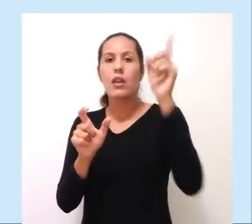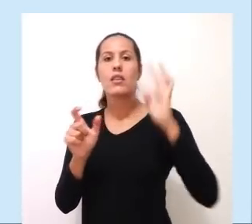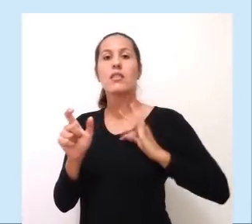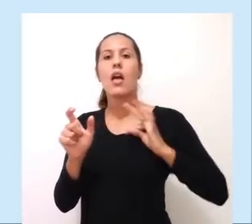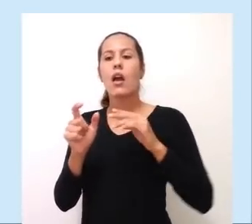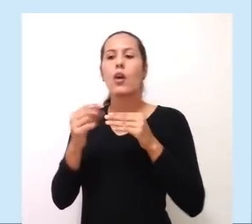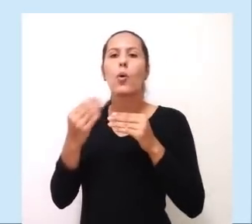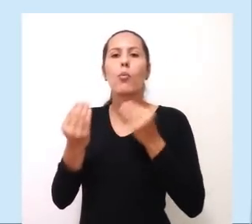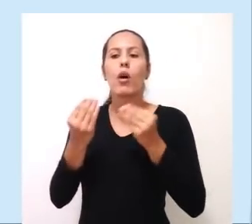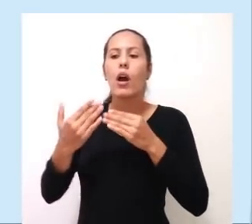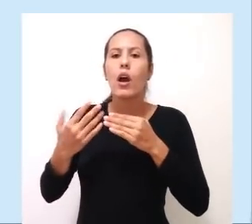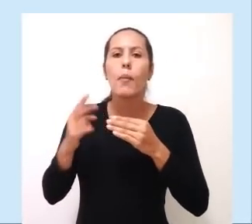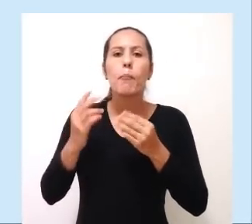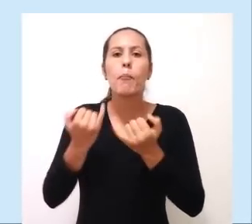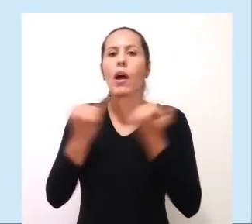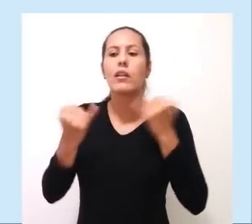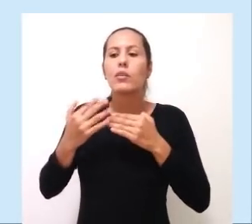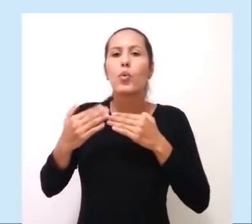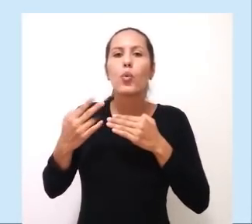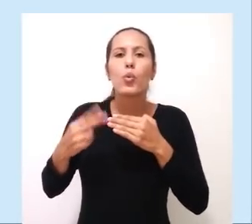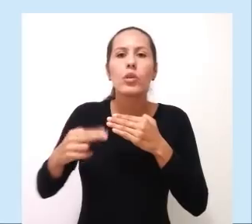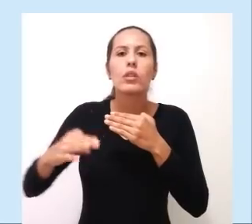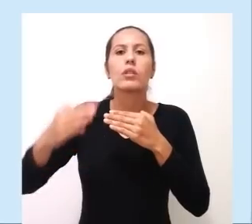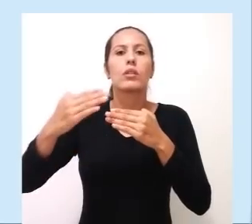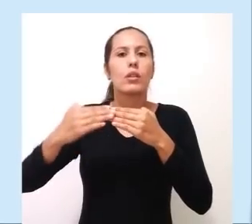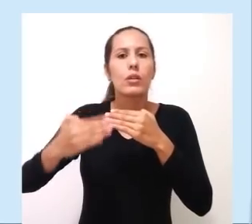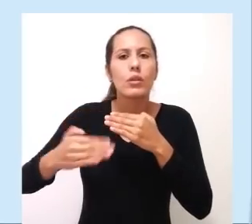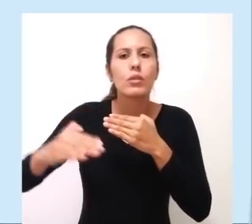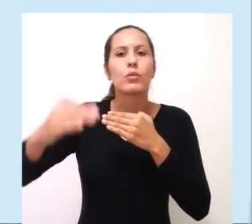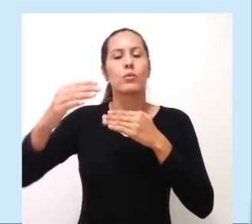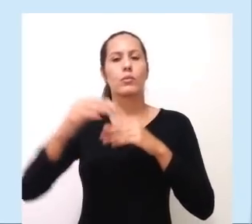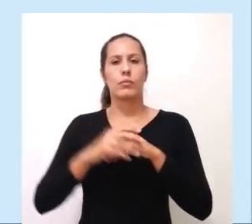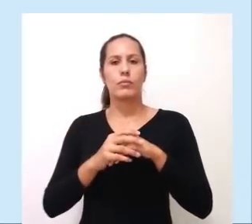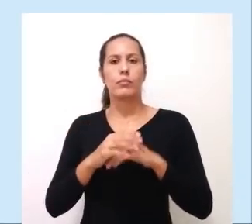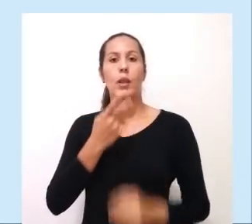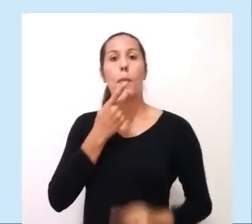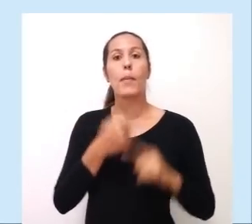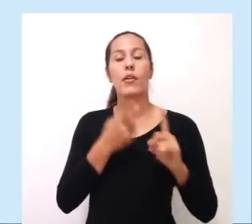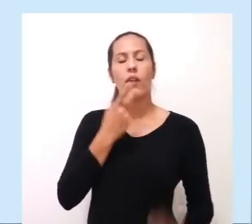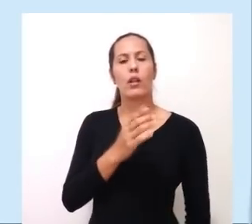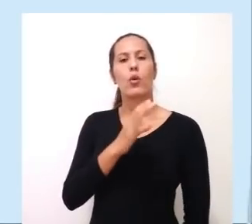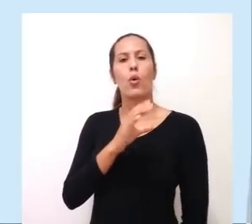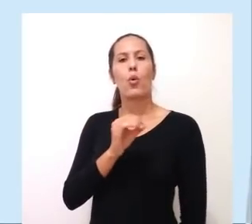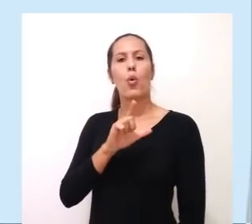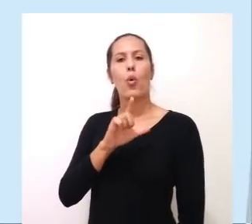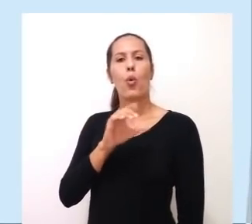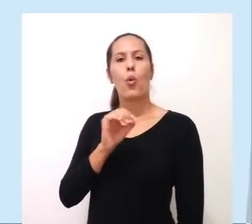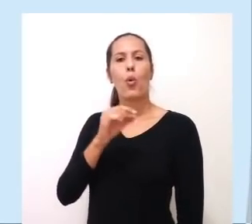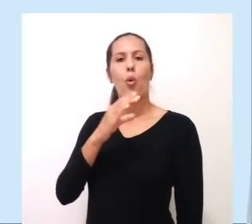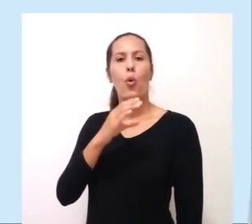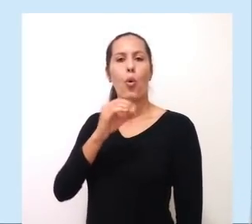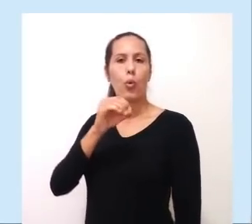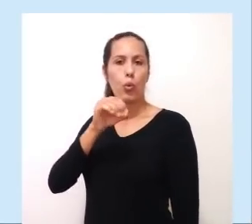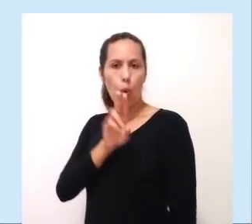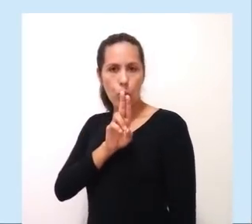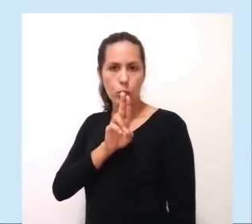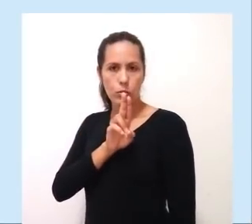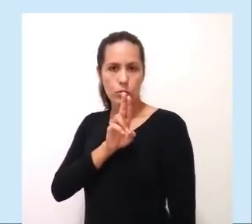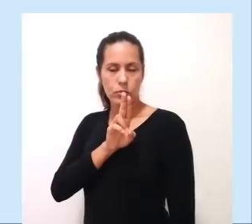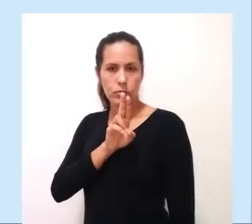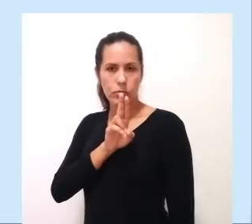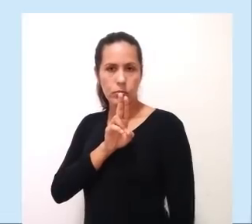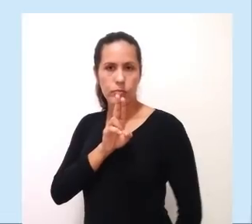no passado. É algo no passado em continuação. Já quando eu digo colocou, se você colocou em